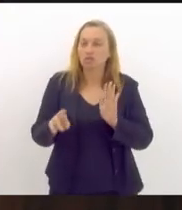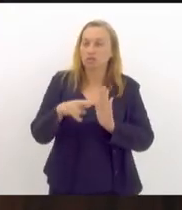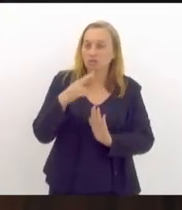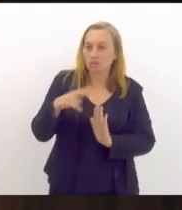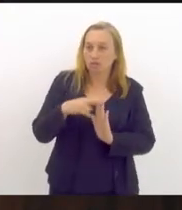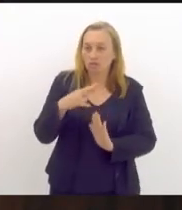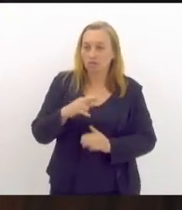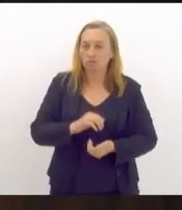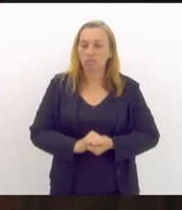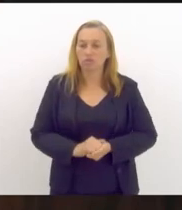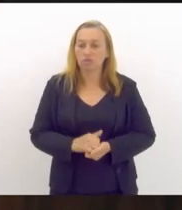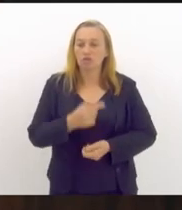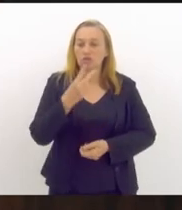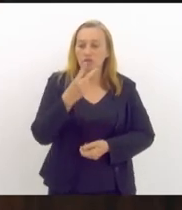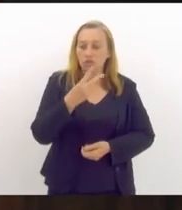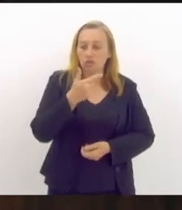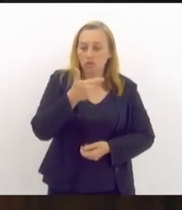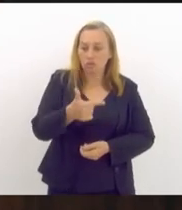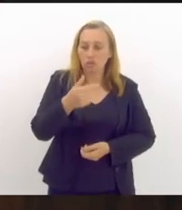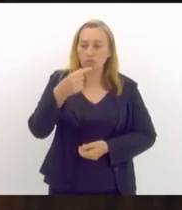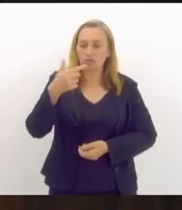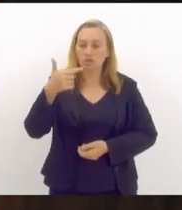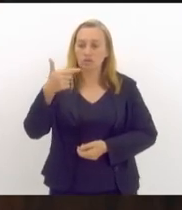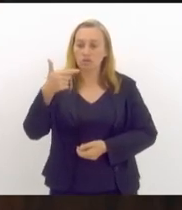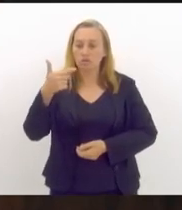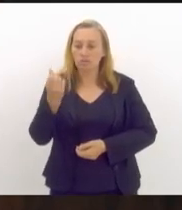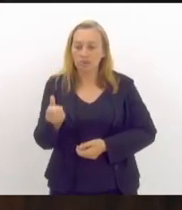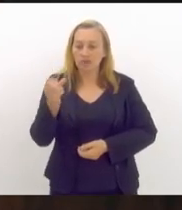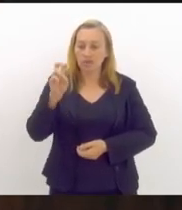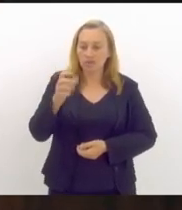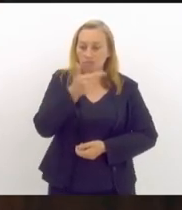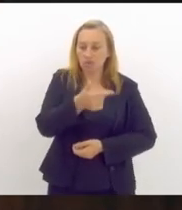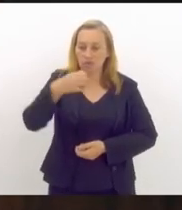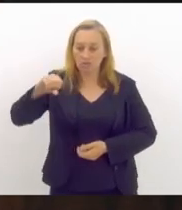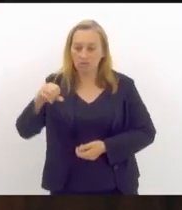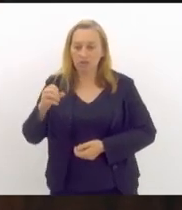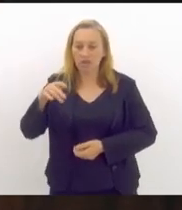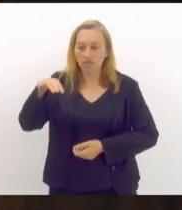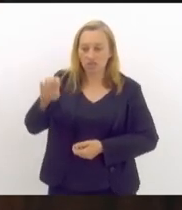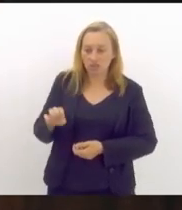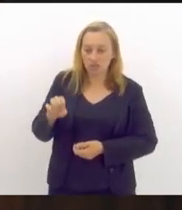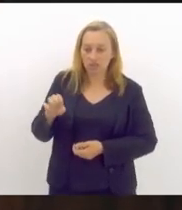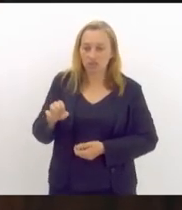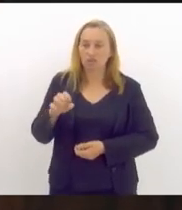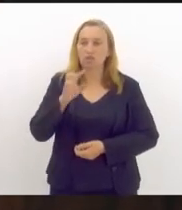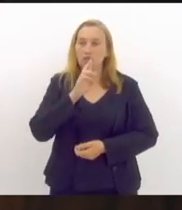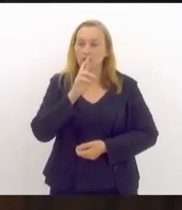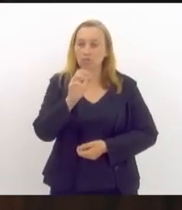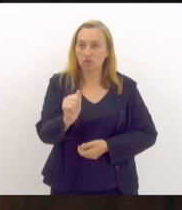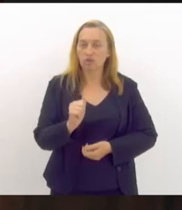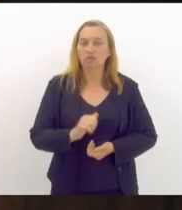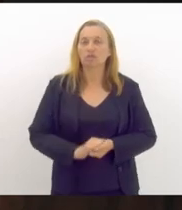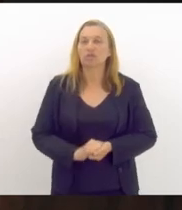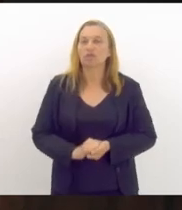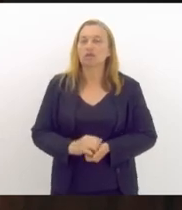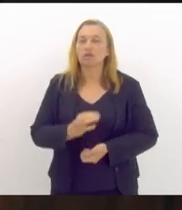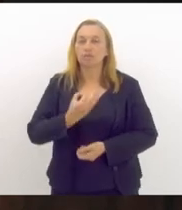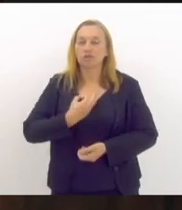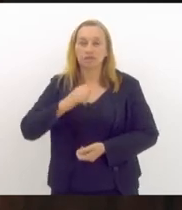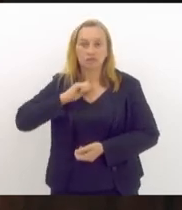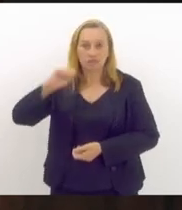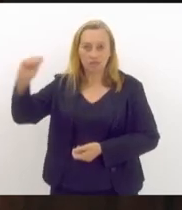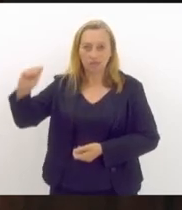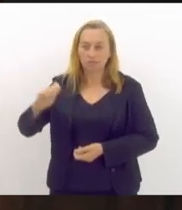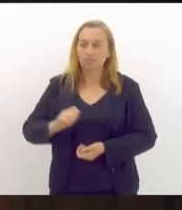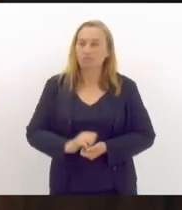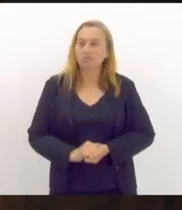resolução 265 2019 de autores deputados Alexandre kinoplec Rodrigo Amorim que concede a medalha Tiradentes